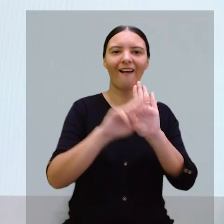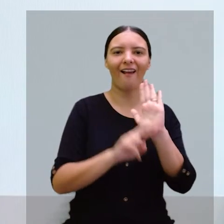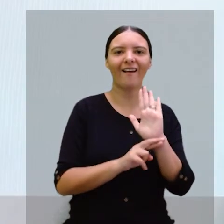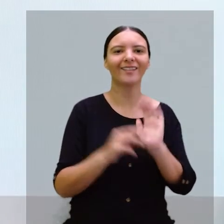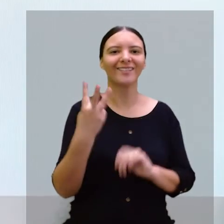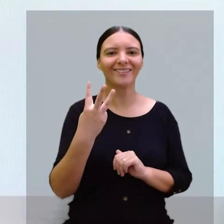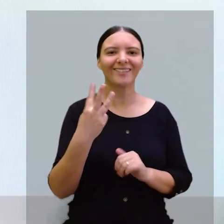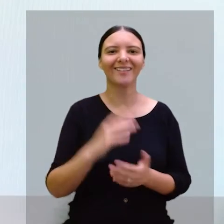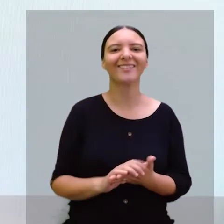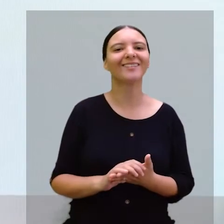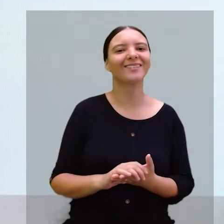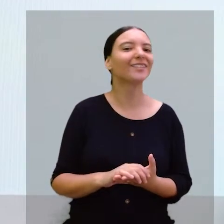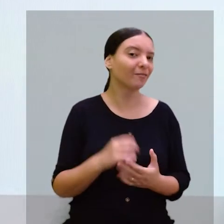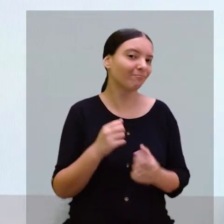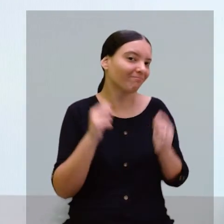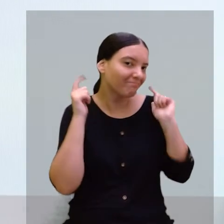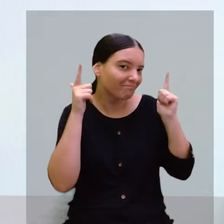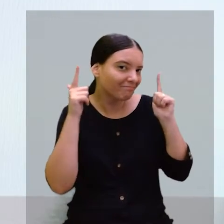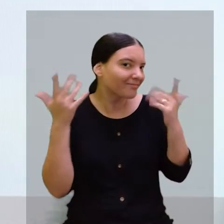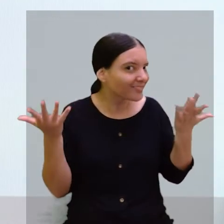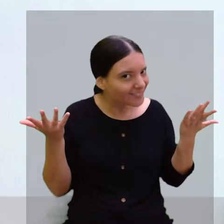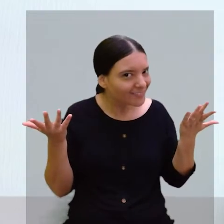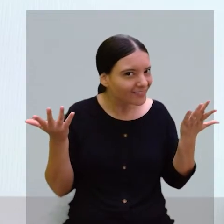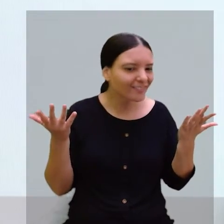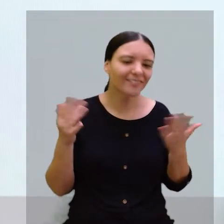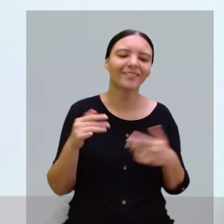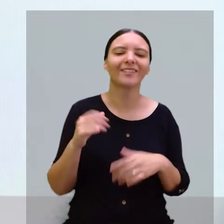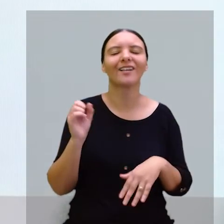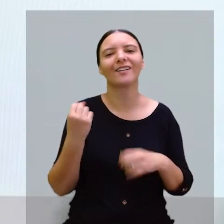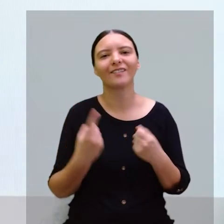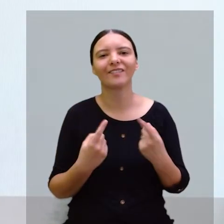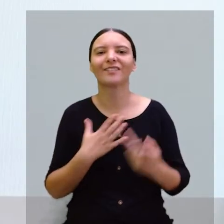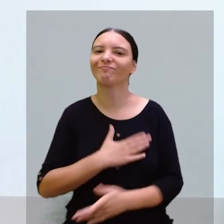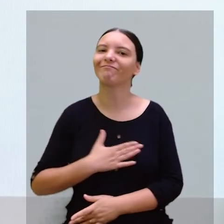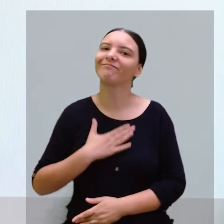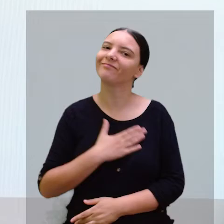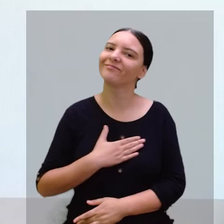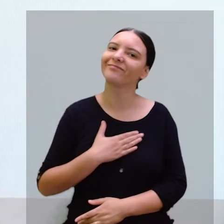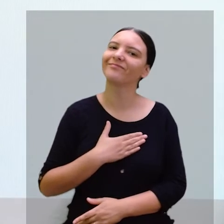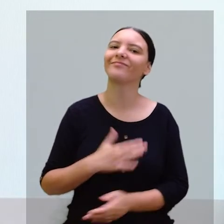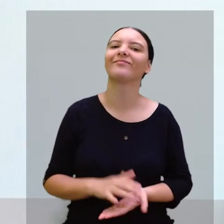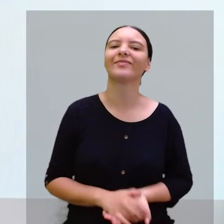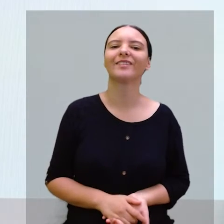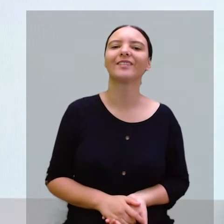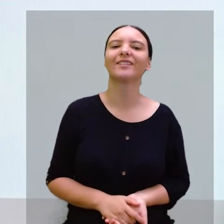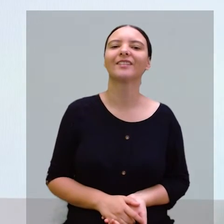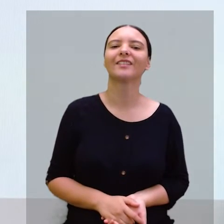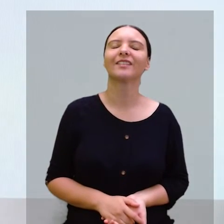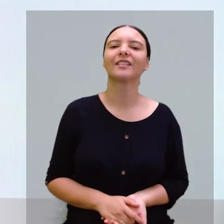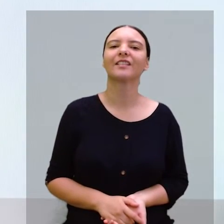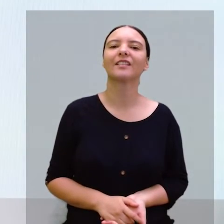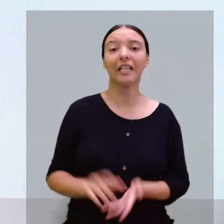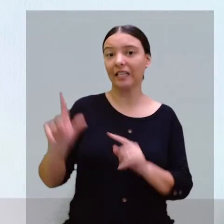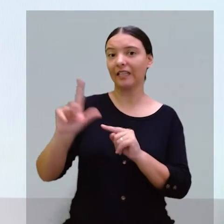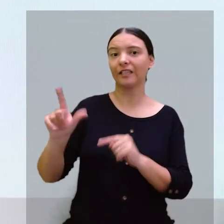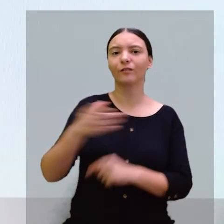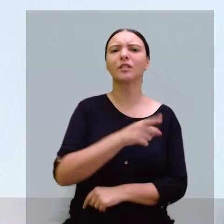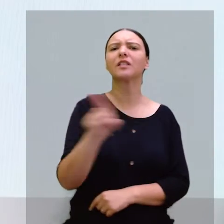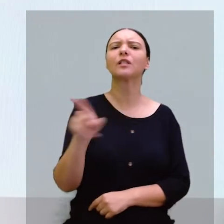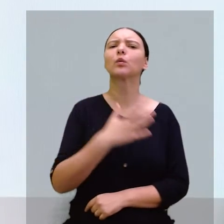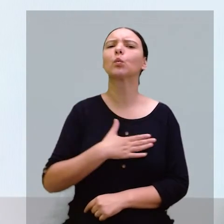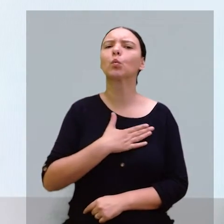ficar resolvendo ali. Então, tem alguma coisa que é da ordem desse prazer também. E quais literaturas que vocês gostam? Tem